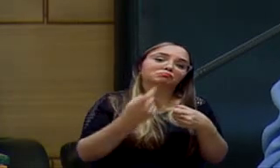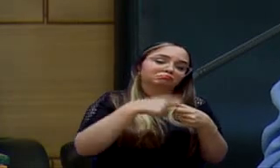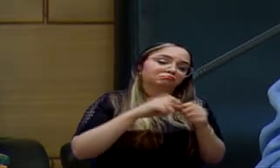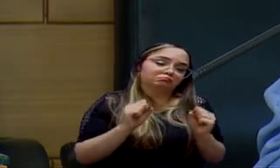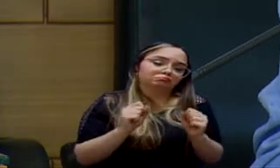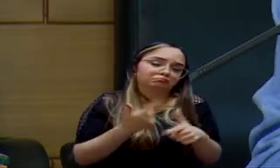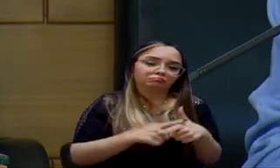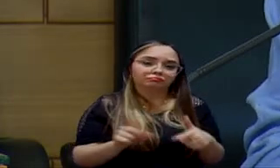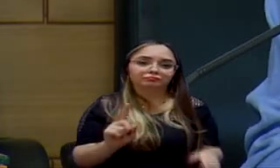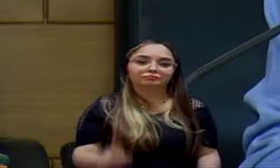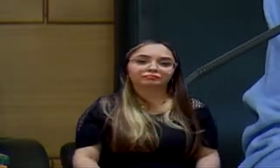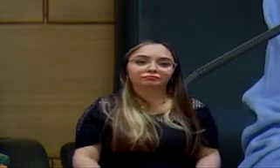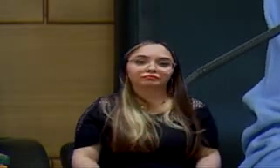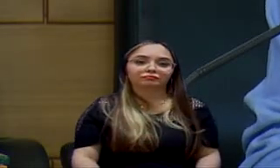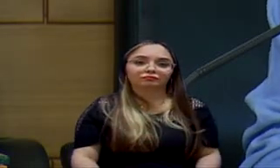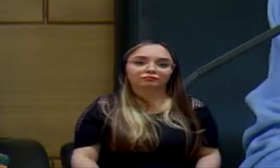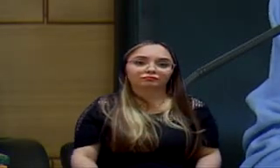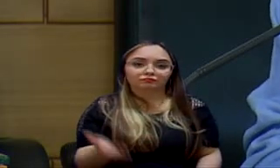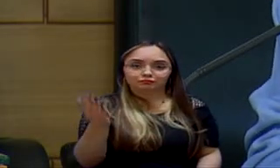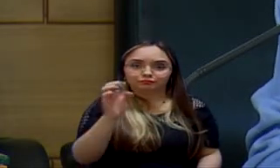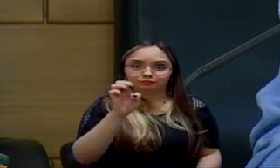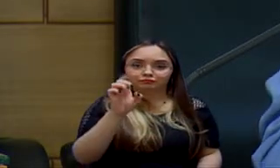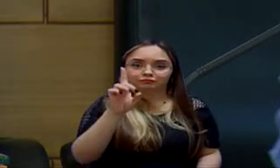um complemento Vereador por favor